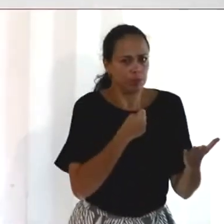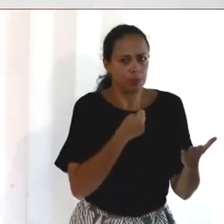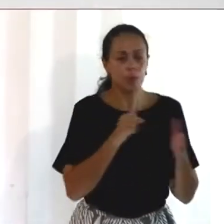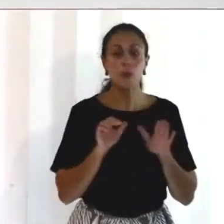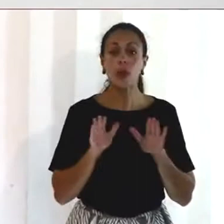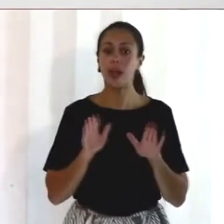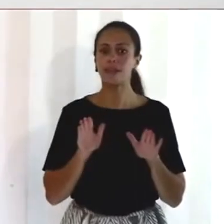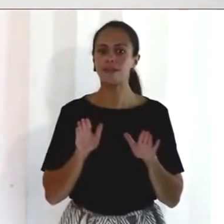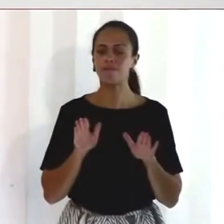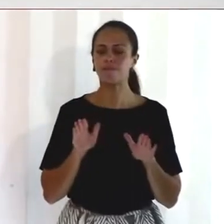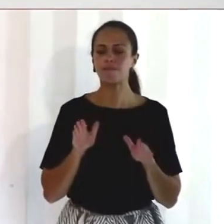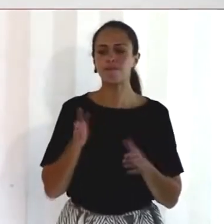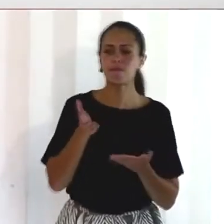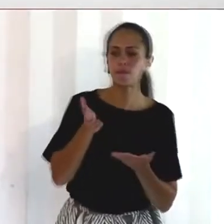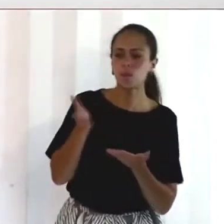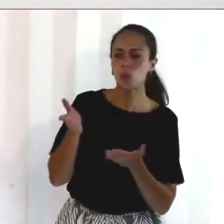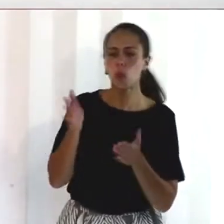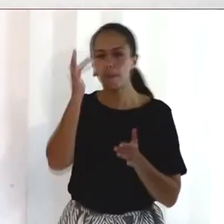velada. Nós levantamos